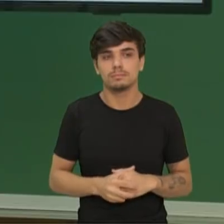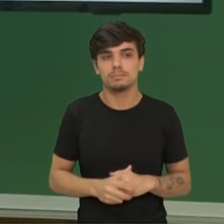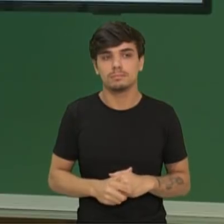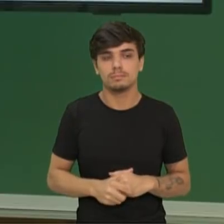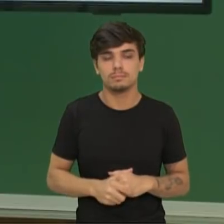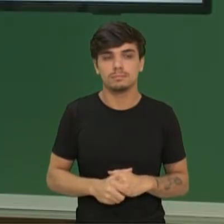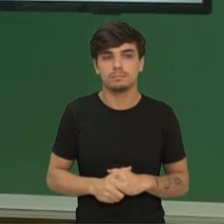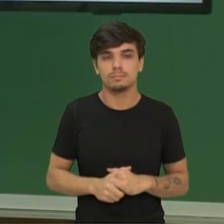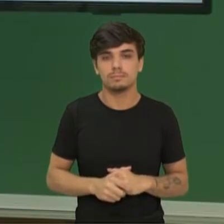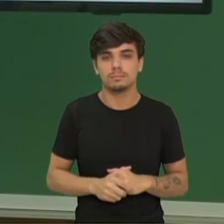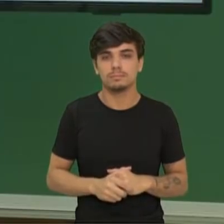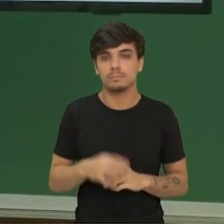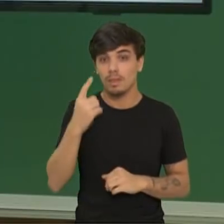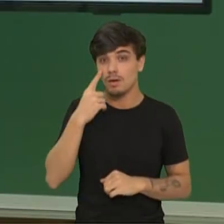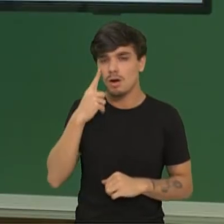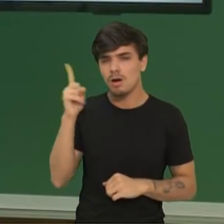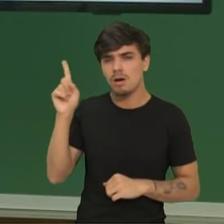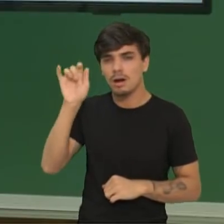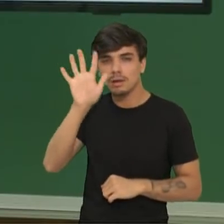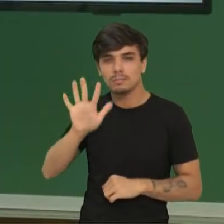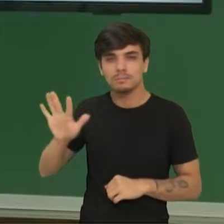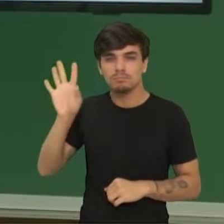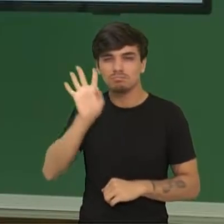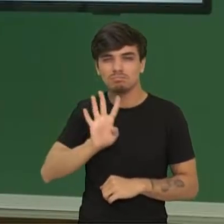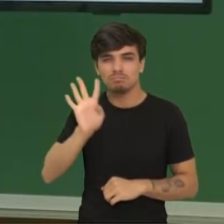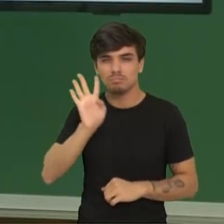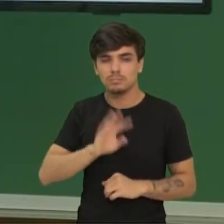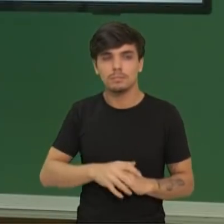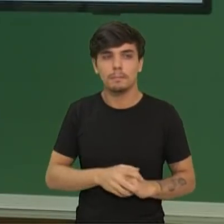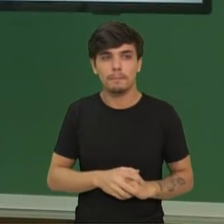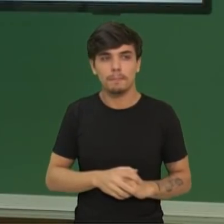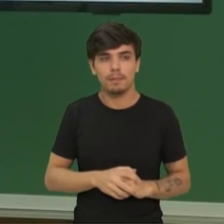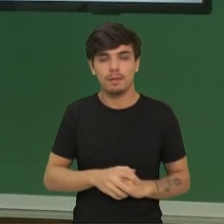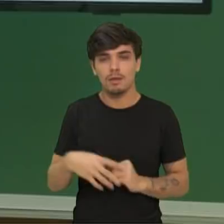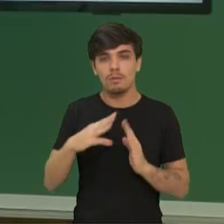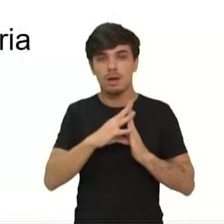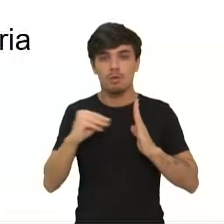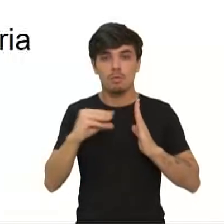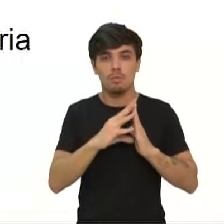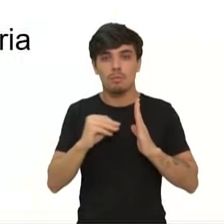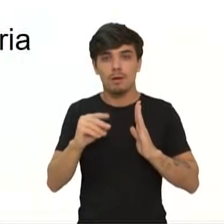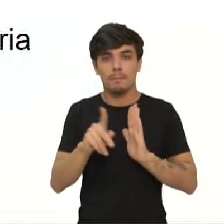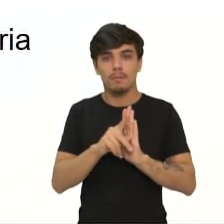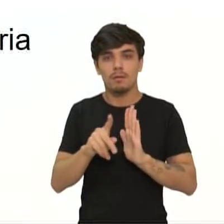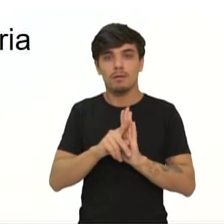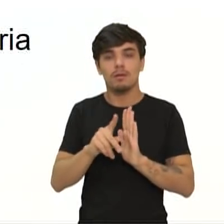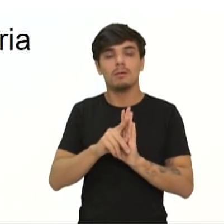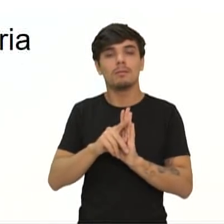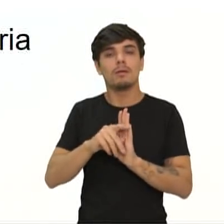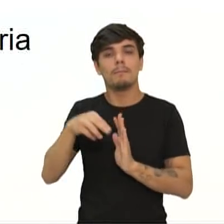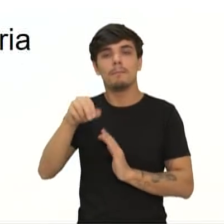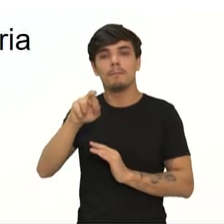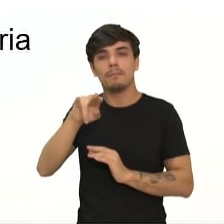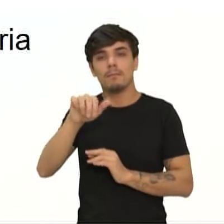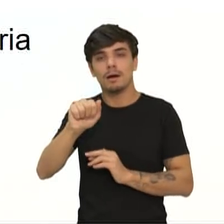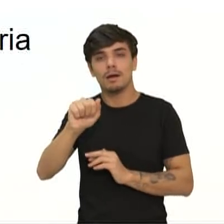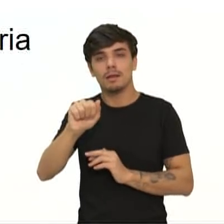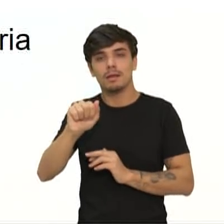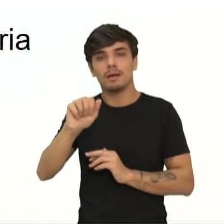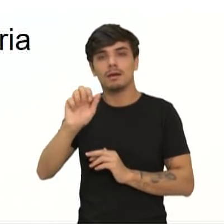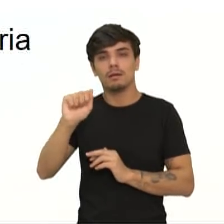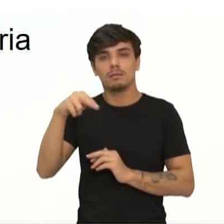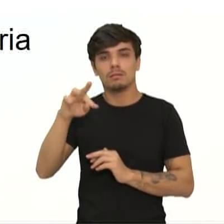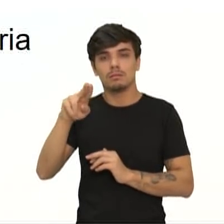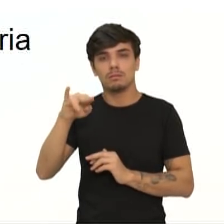Olha só que bacana! Isso é uma réplica do vestido de Maria Antonieta, que foi a rainha da França, esposa de Luís